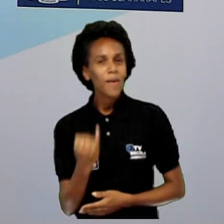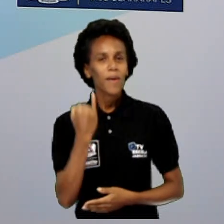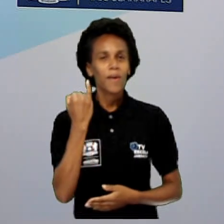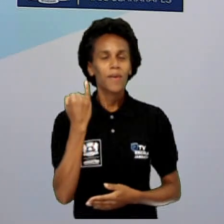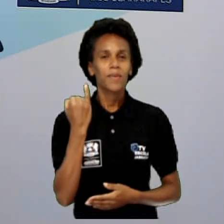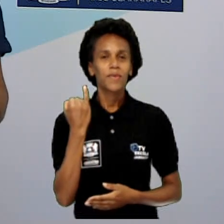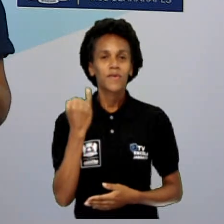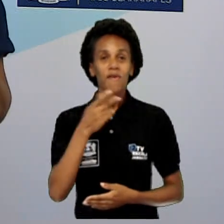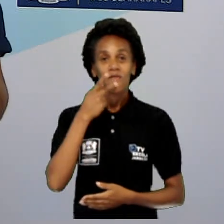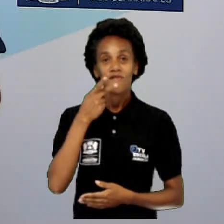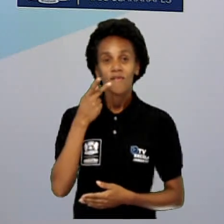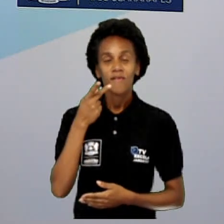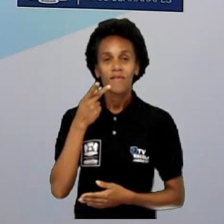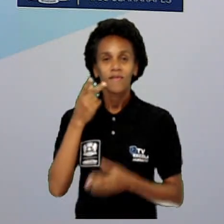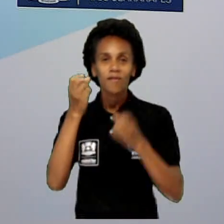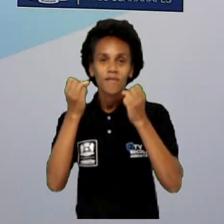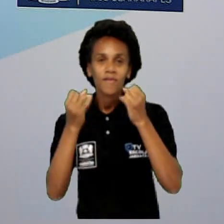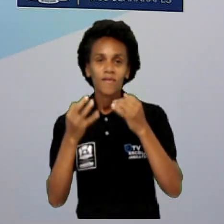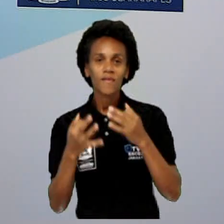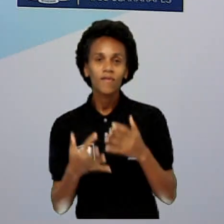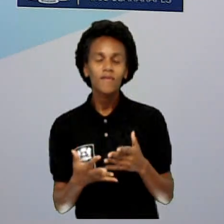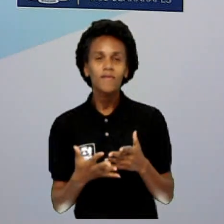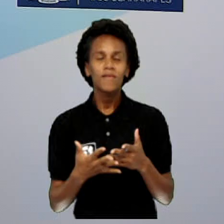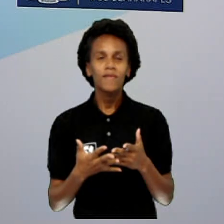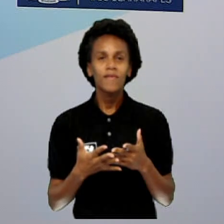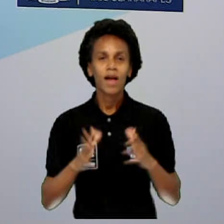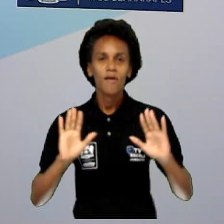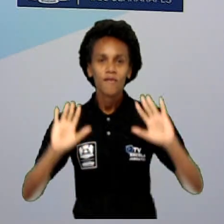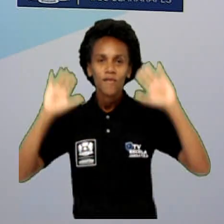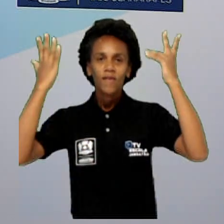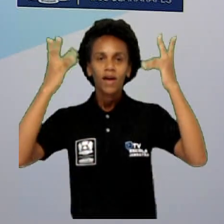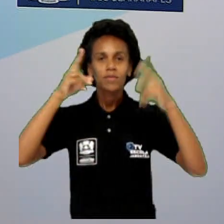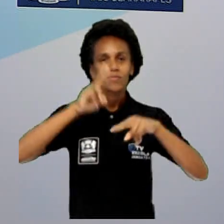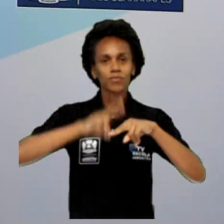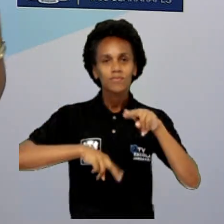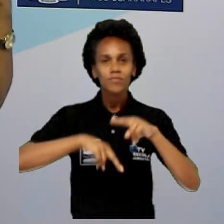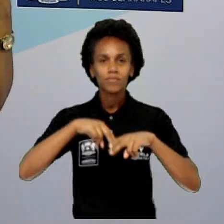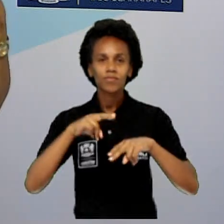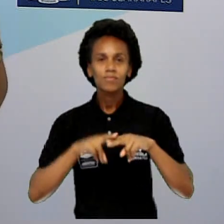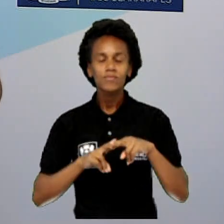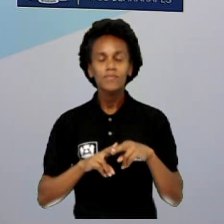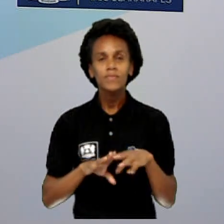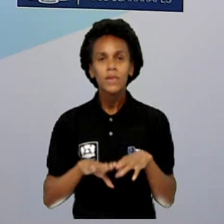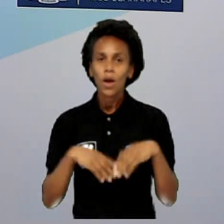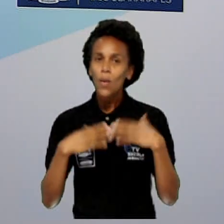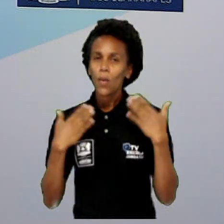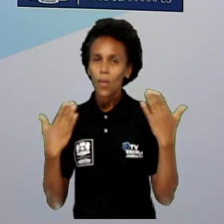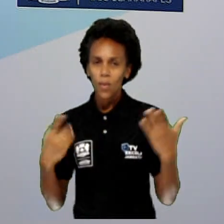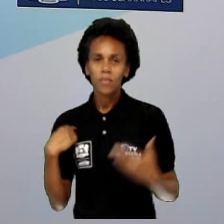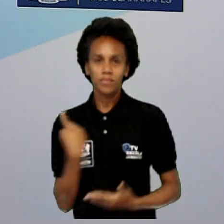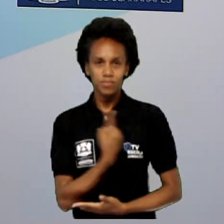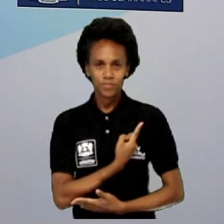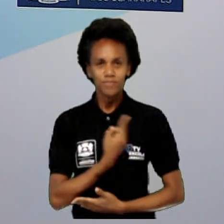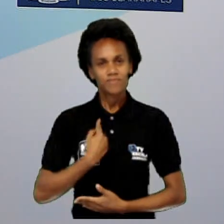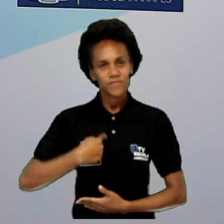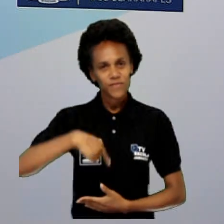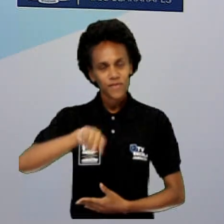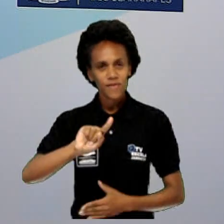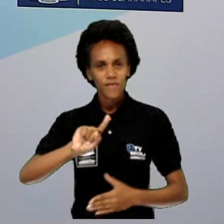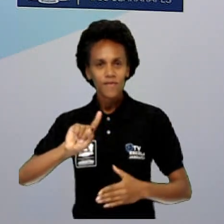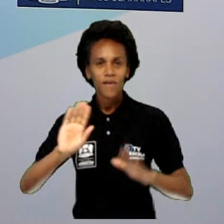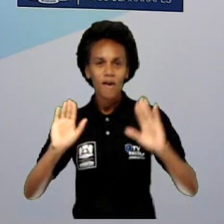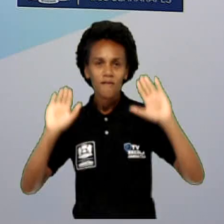é, estamos nos festejos juninos e geralmente quando a gente vai para uma festa junina, principalmente